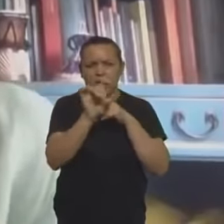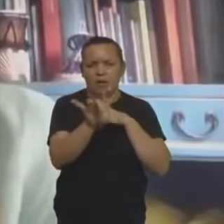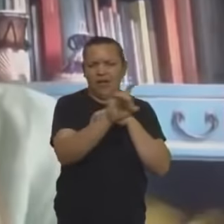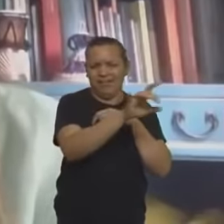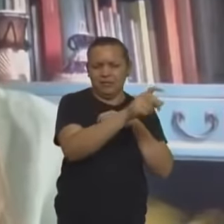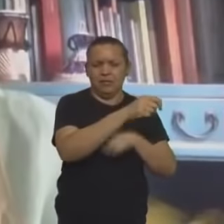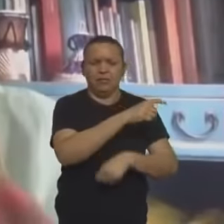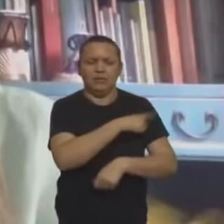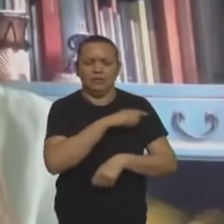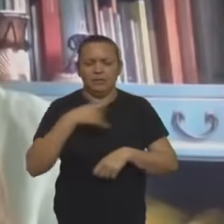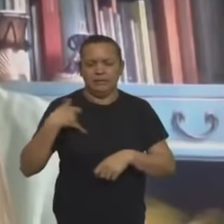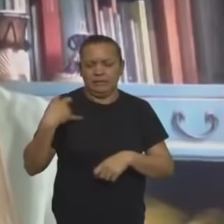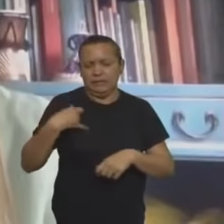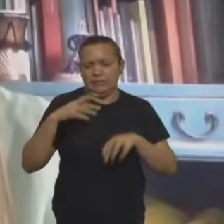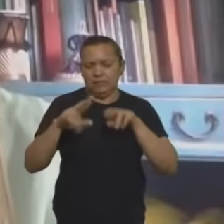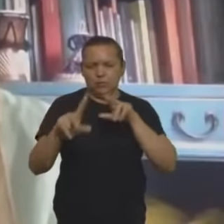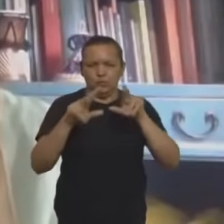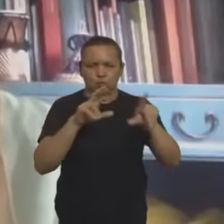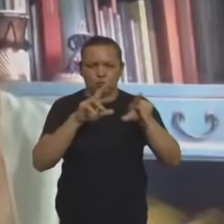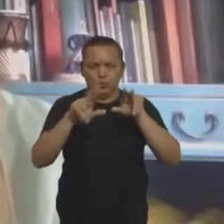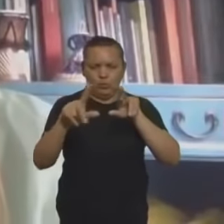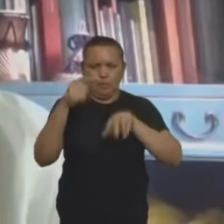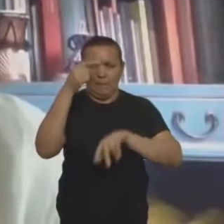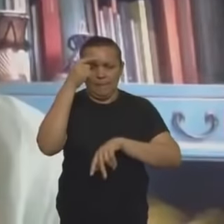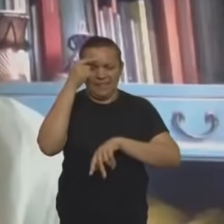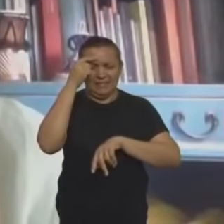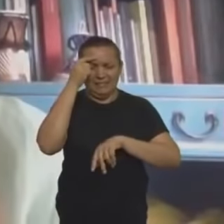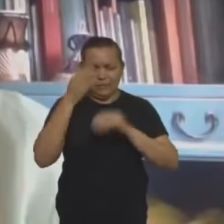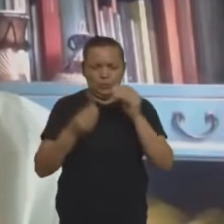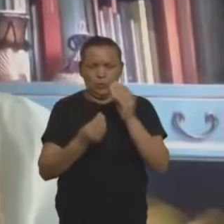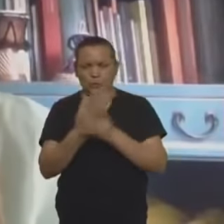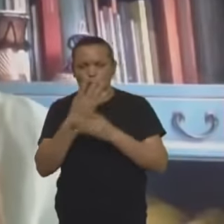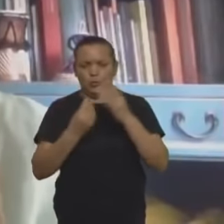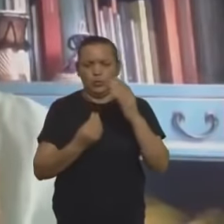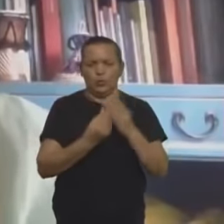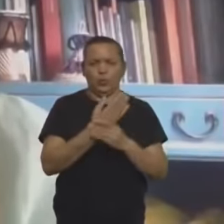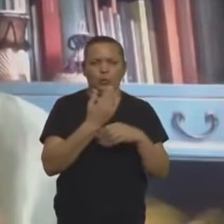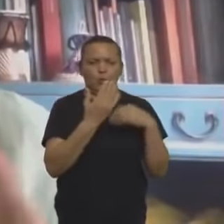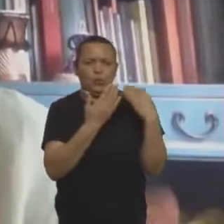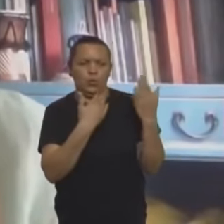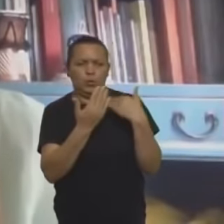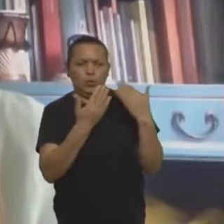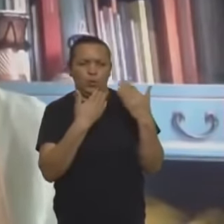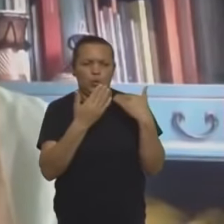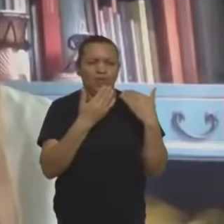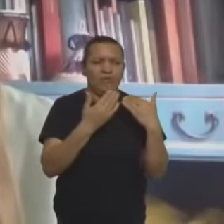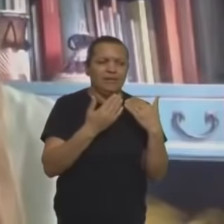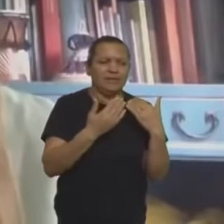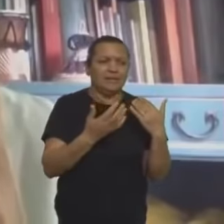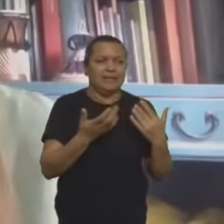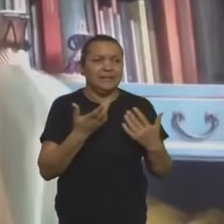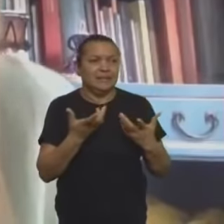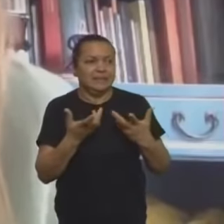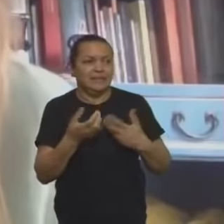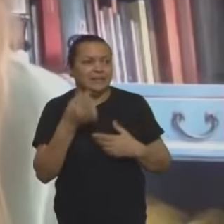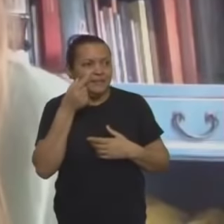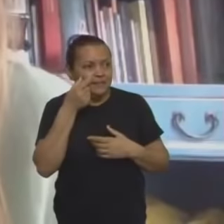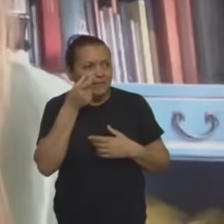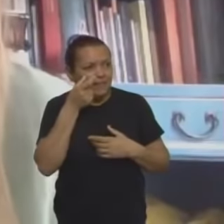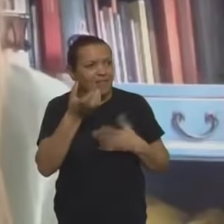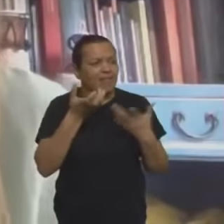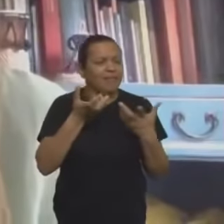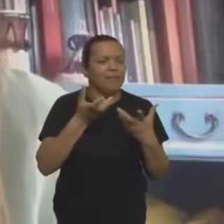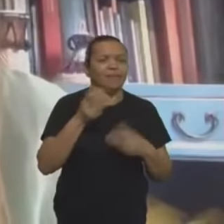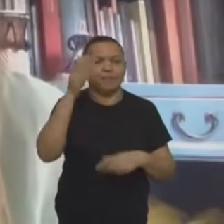faixa etária, pensado e criado, né, para conversar e trazer o interesse ali dos alunos e